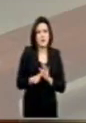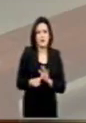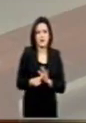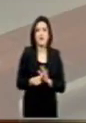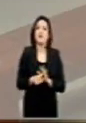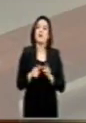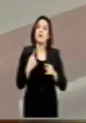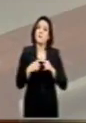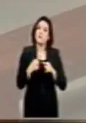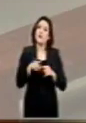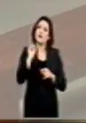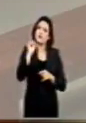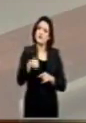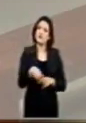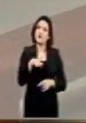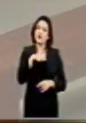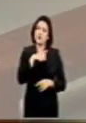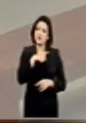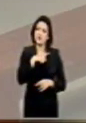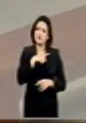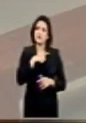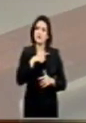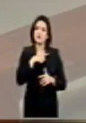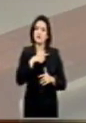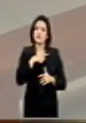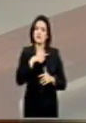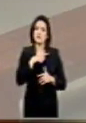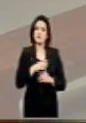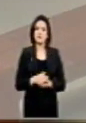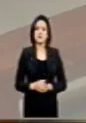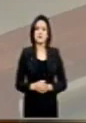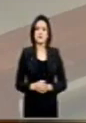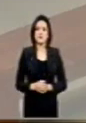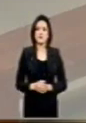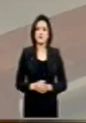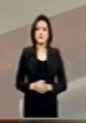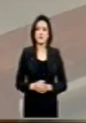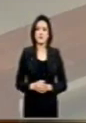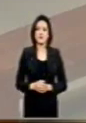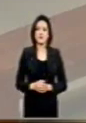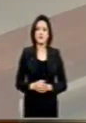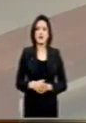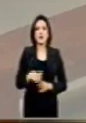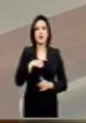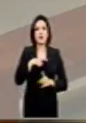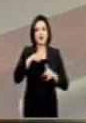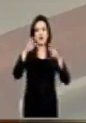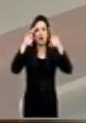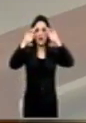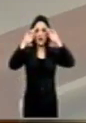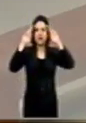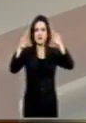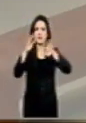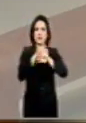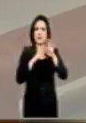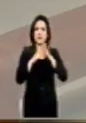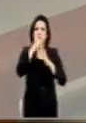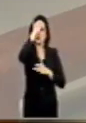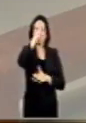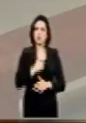sim, se vestindo das atribuições do seu cargo. Trago a